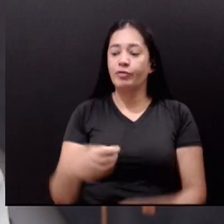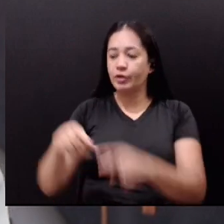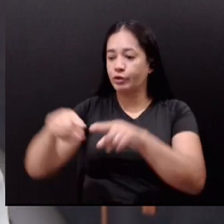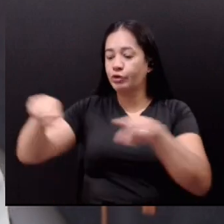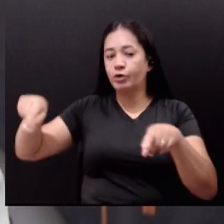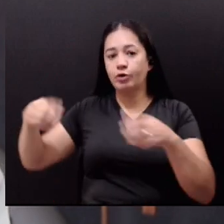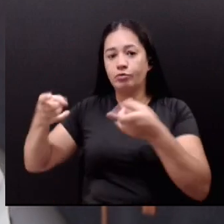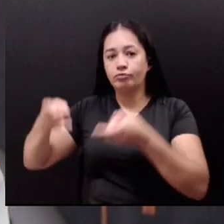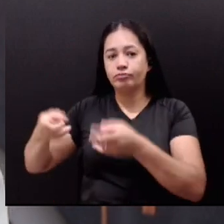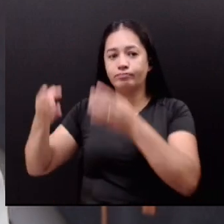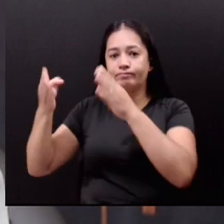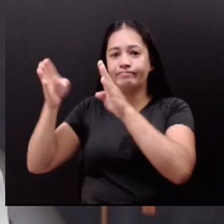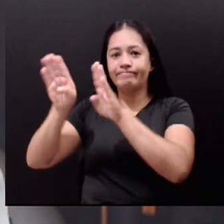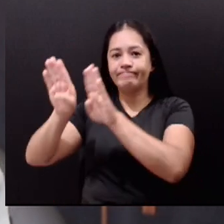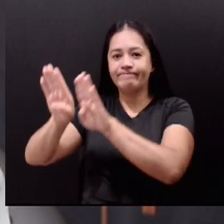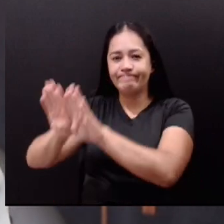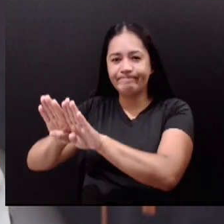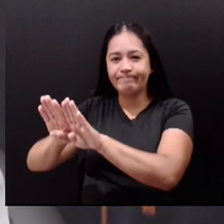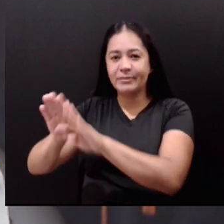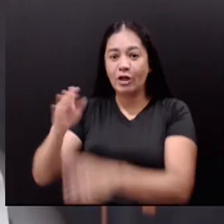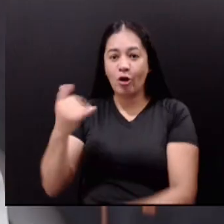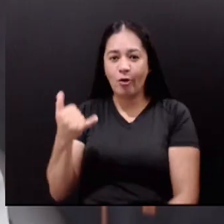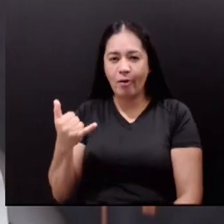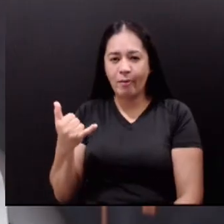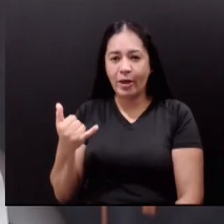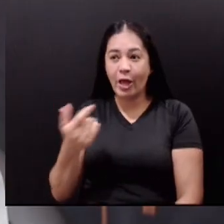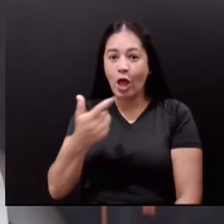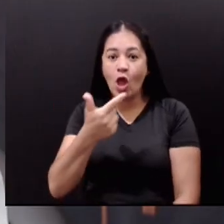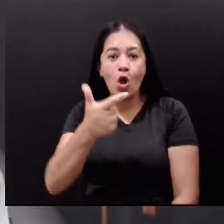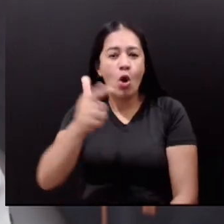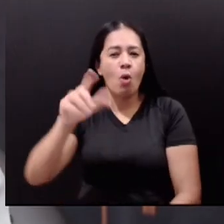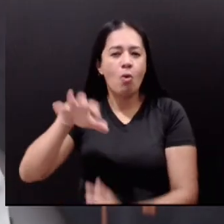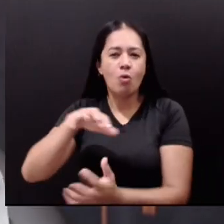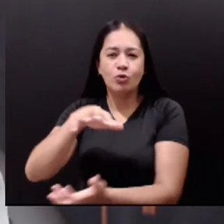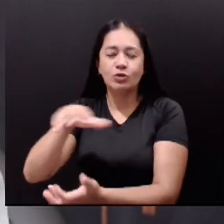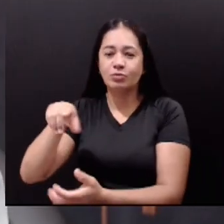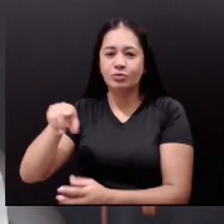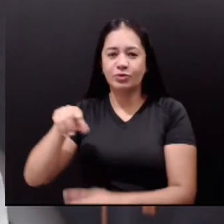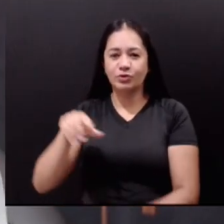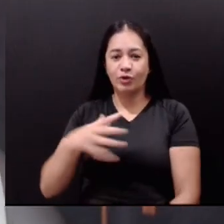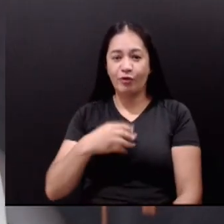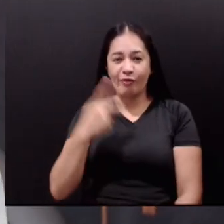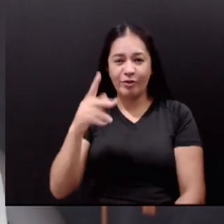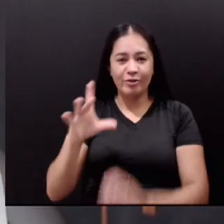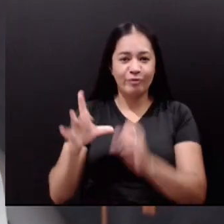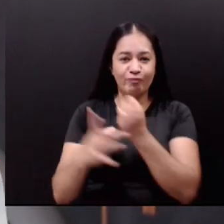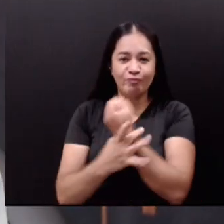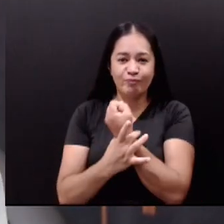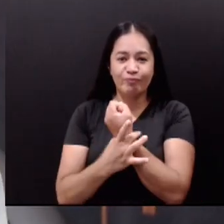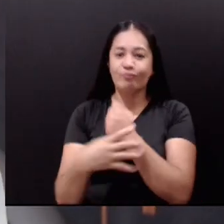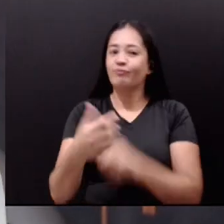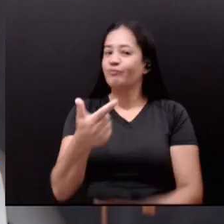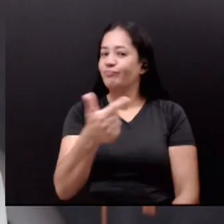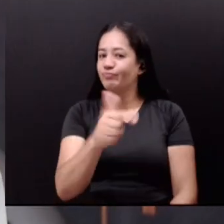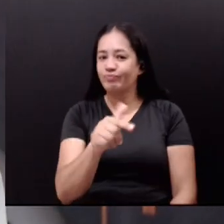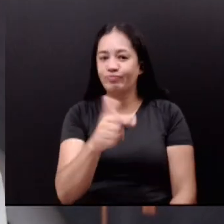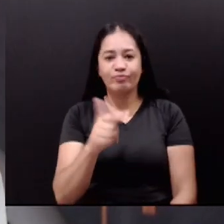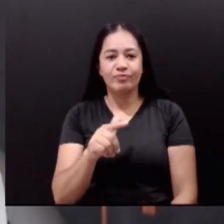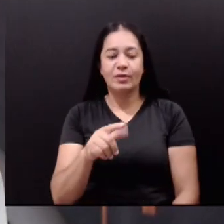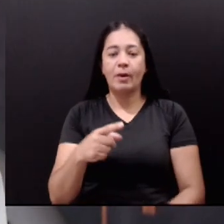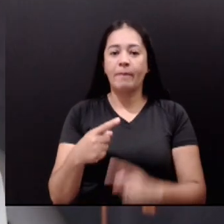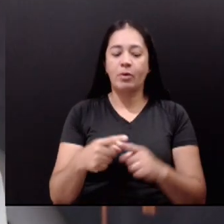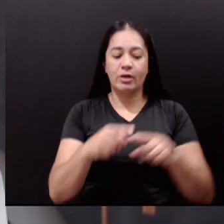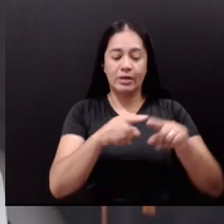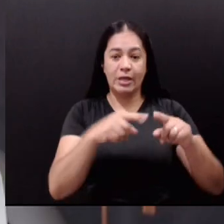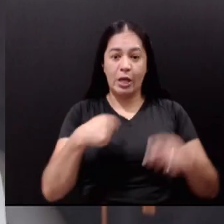celular, é um outro mundo, né, que ele não está seguro. Então eu tenho situações em consultório em